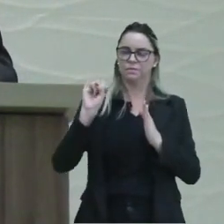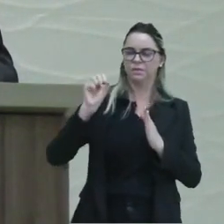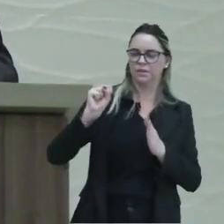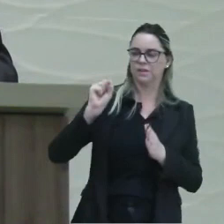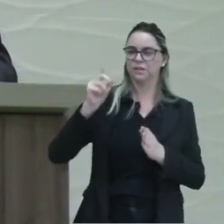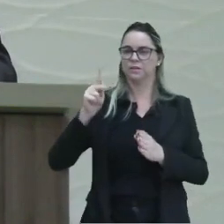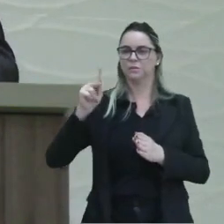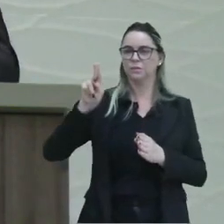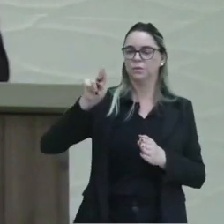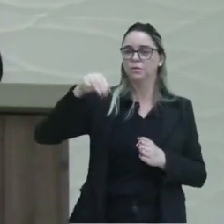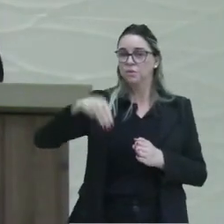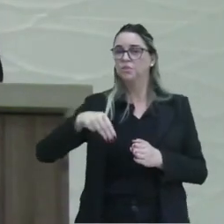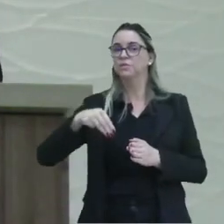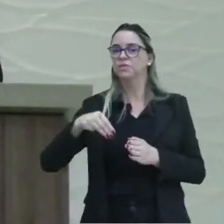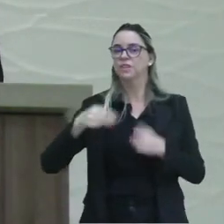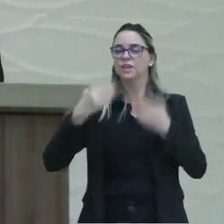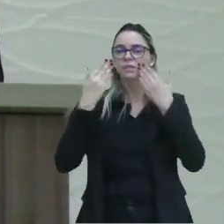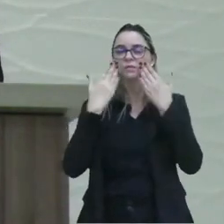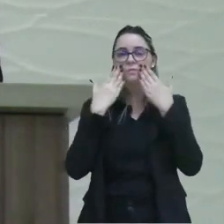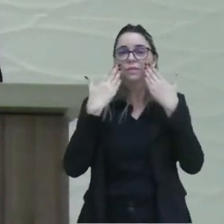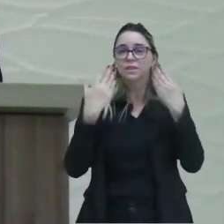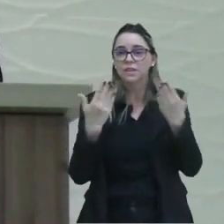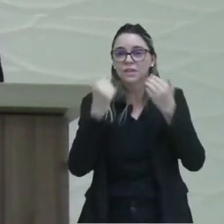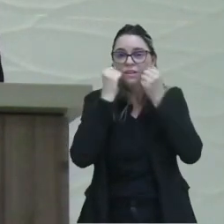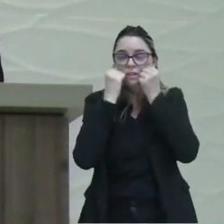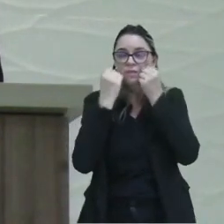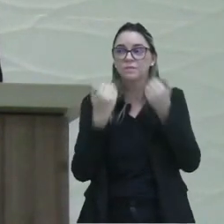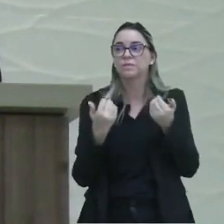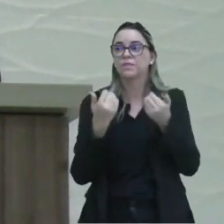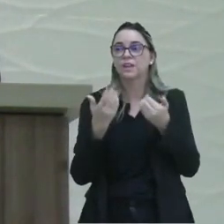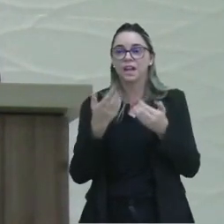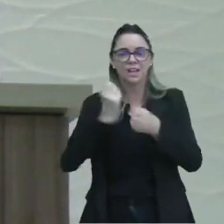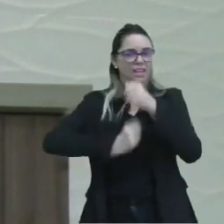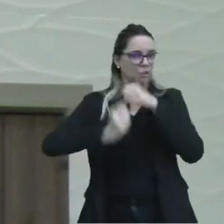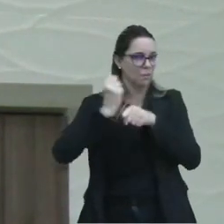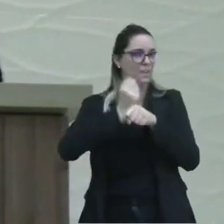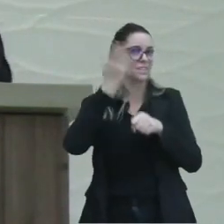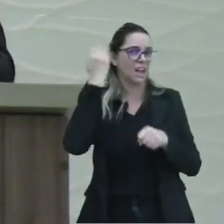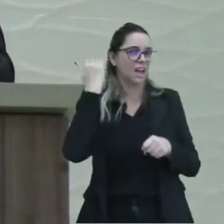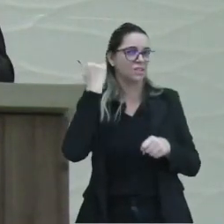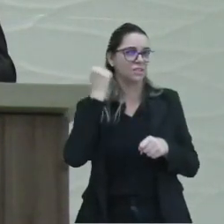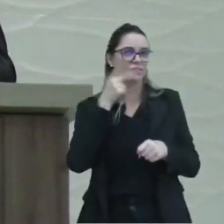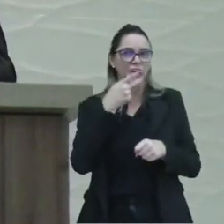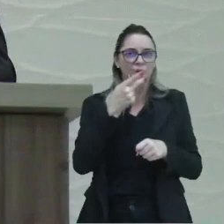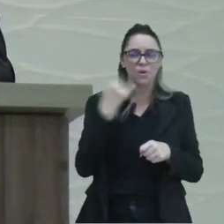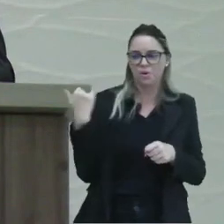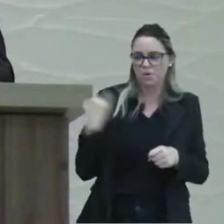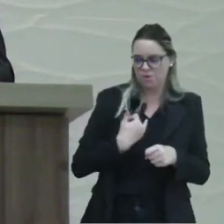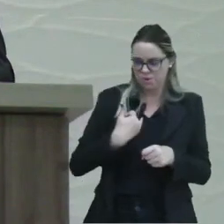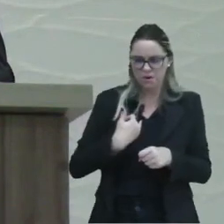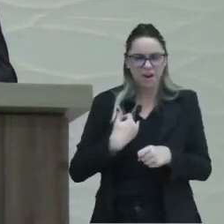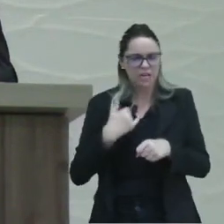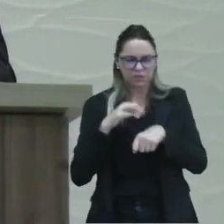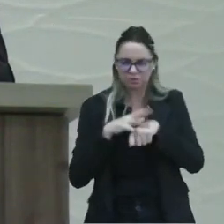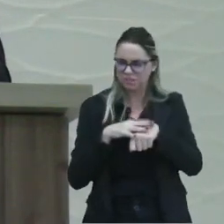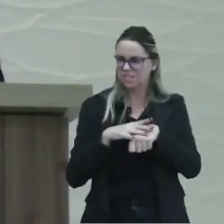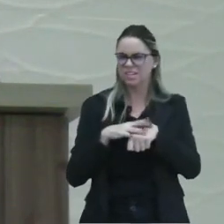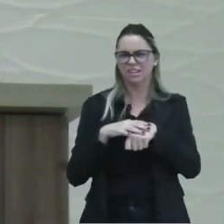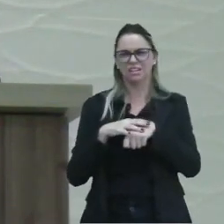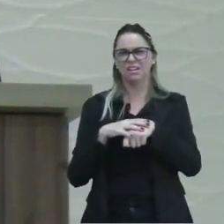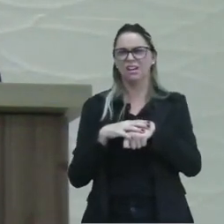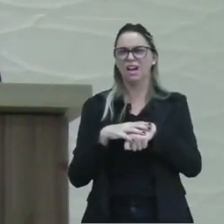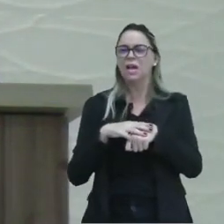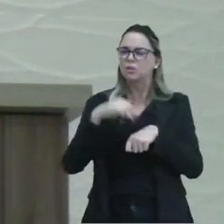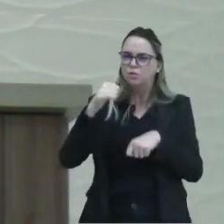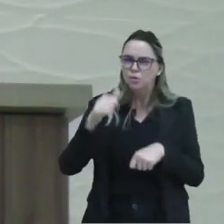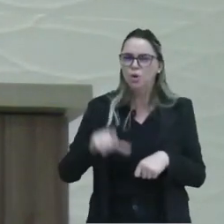na audiência pública que tivemos ano passado, ela disse que adoeceu. Certo? Então, vamos